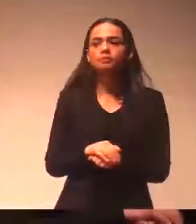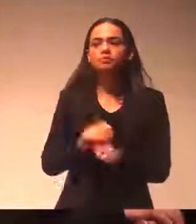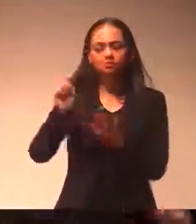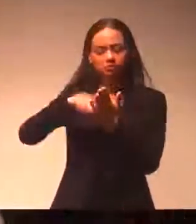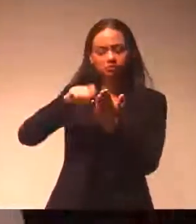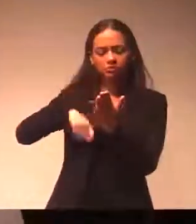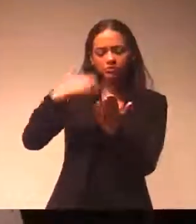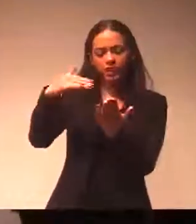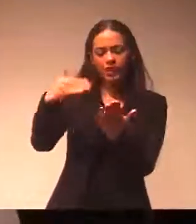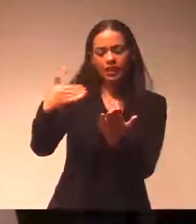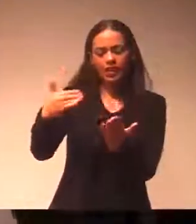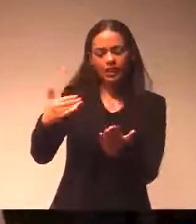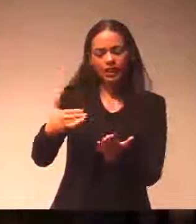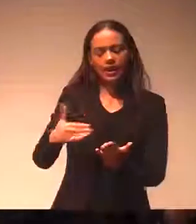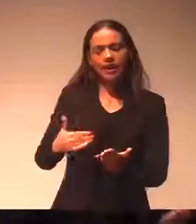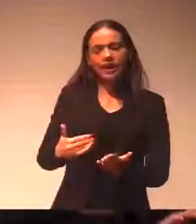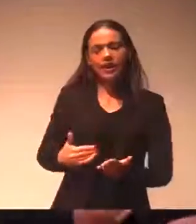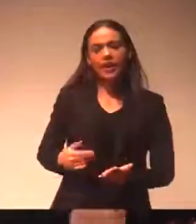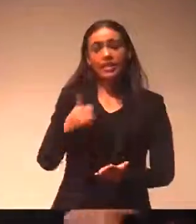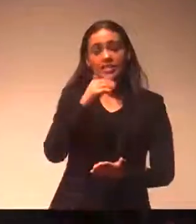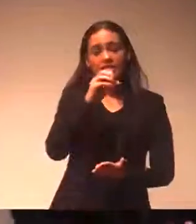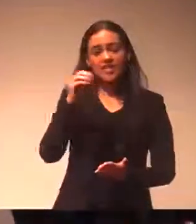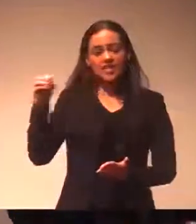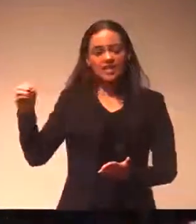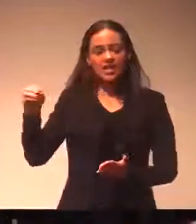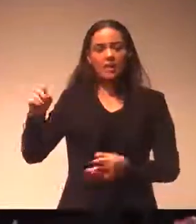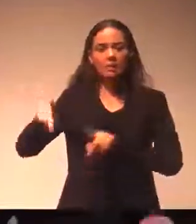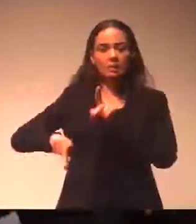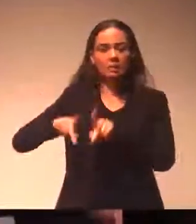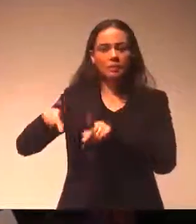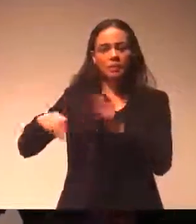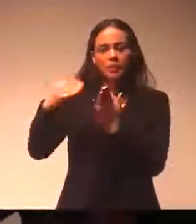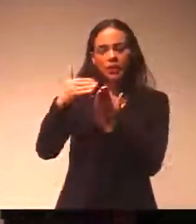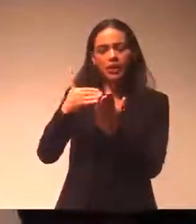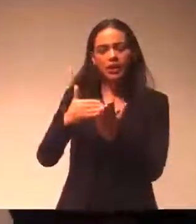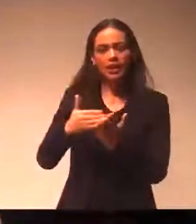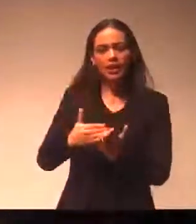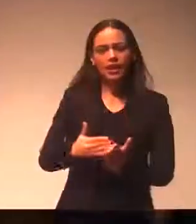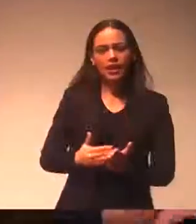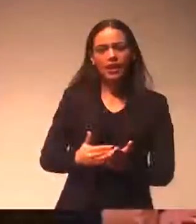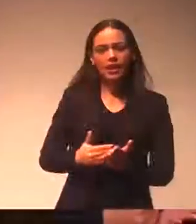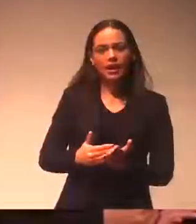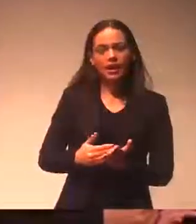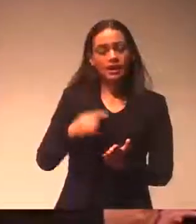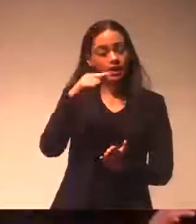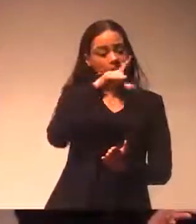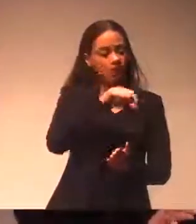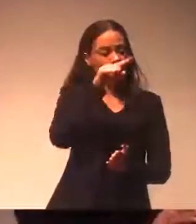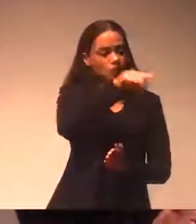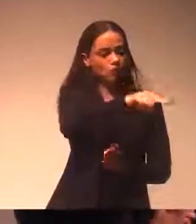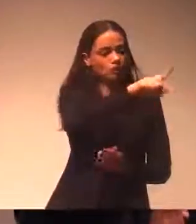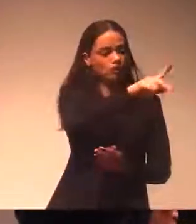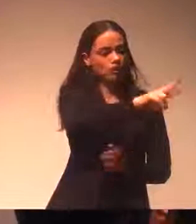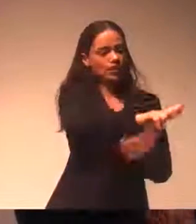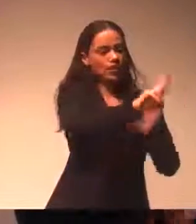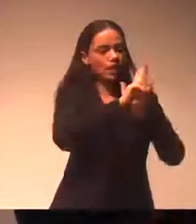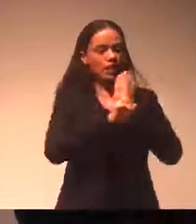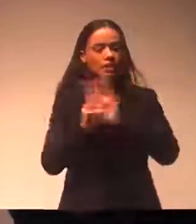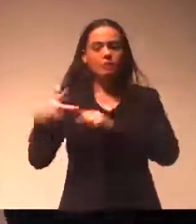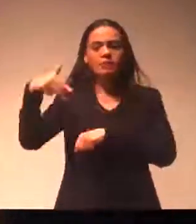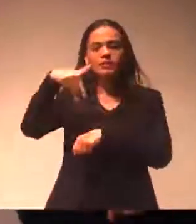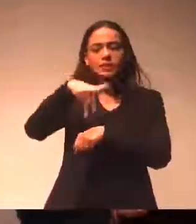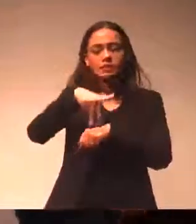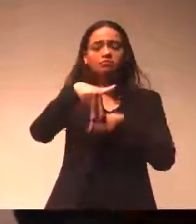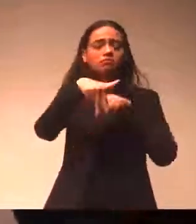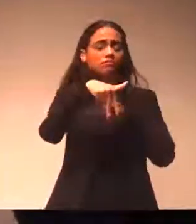que 100 eleitores da Nova Vinhedo estão com uma pauta, por que não pode falar na tribuna livre? Está representando uma pauta,